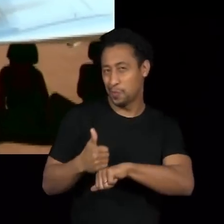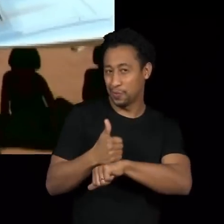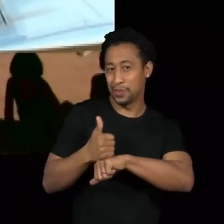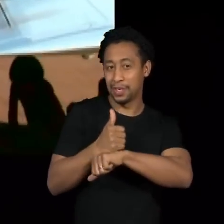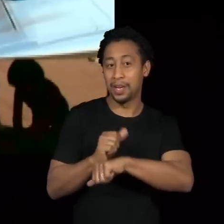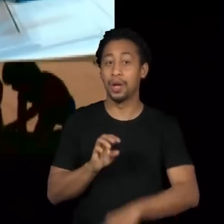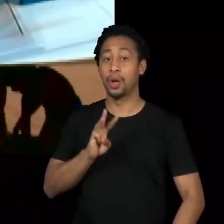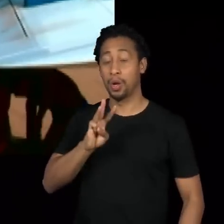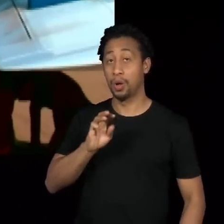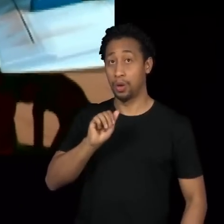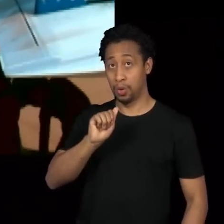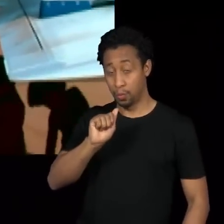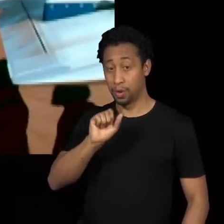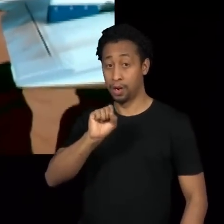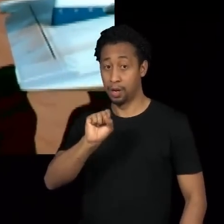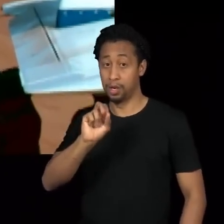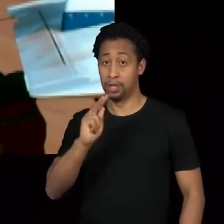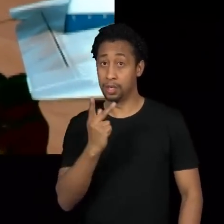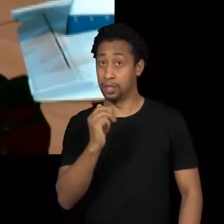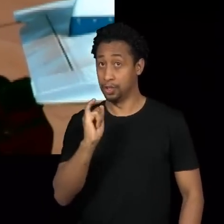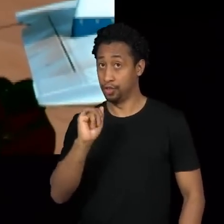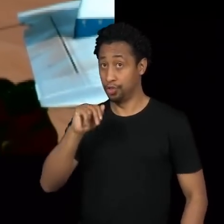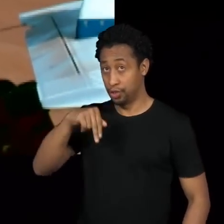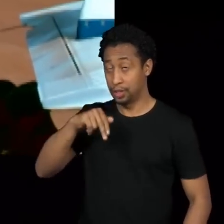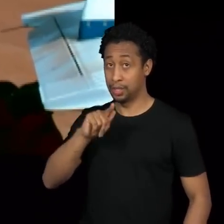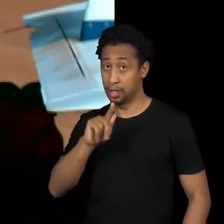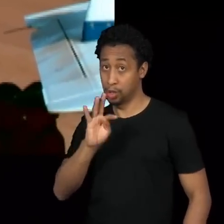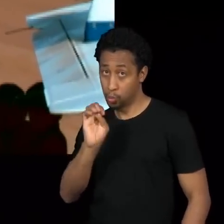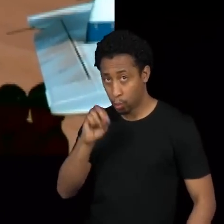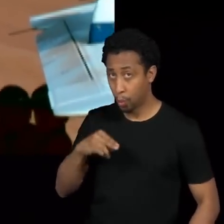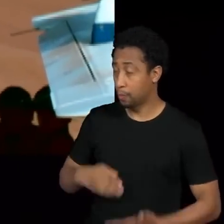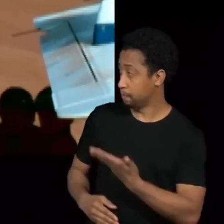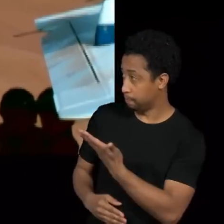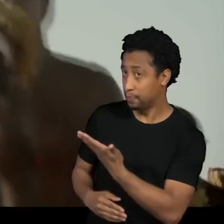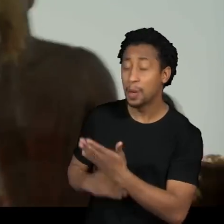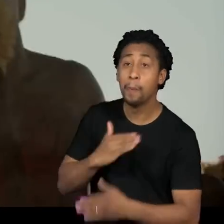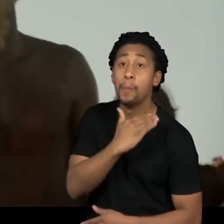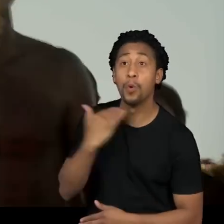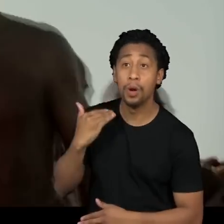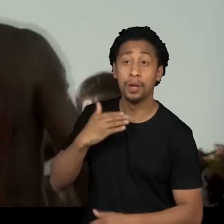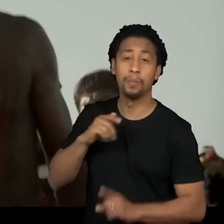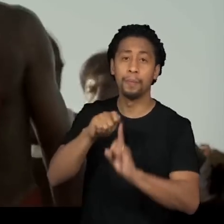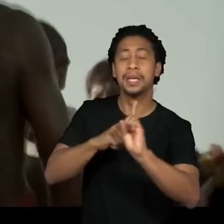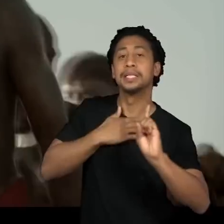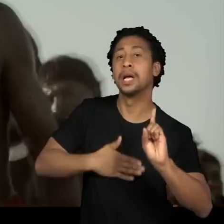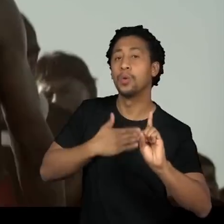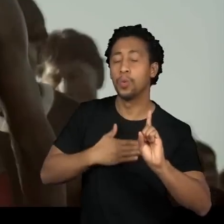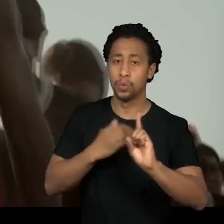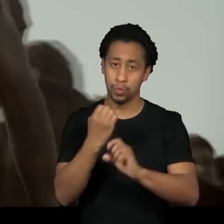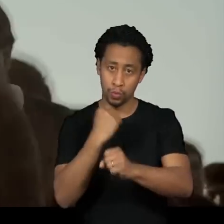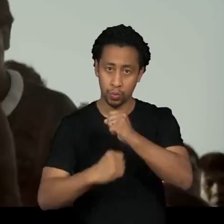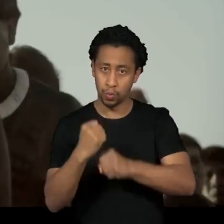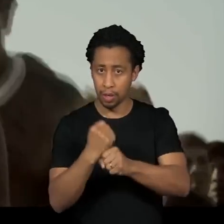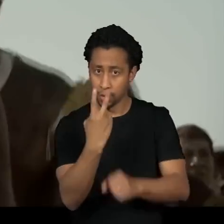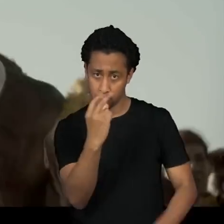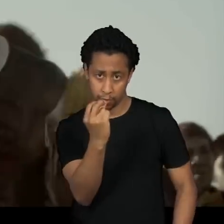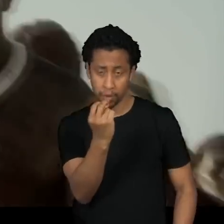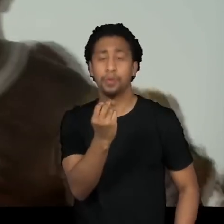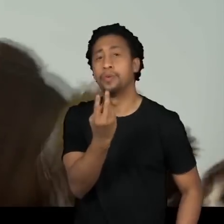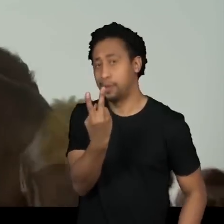e supervisor do Repórter Eco, morto em agosto de 2020, é um dos homenageados na cerimônia